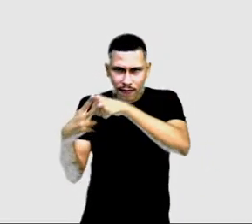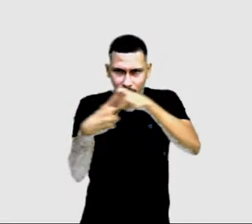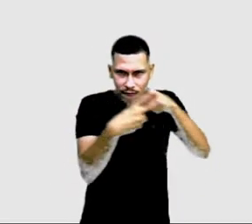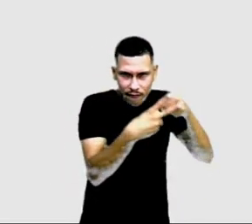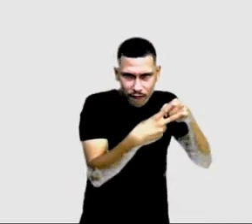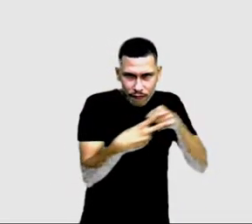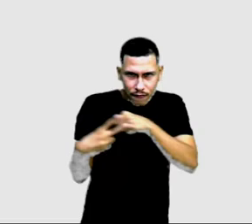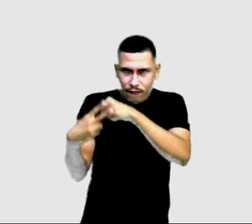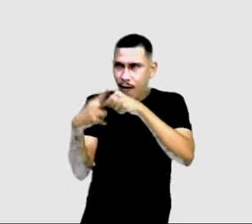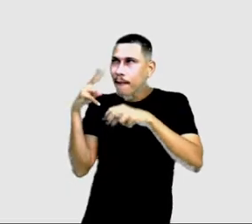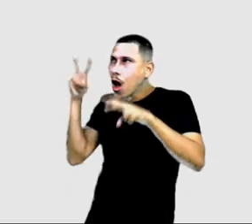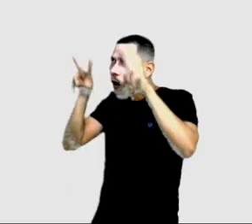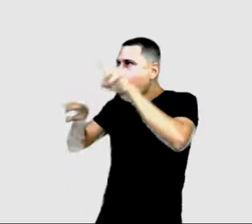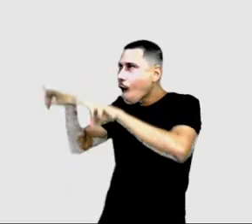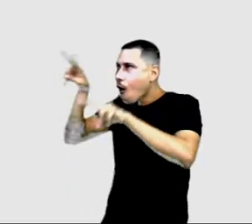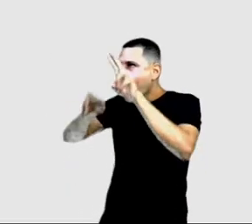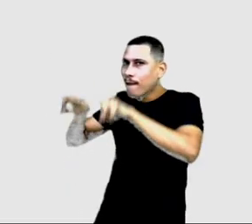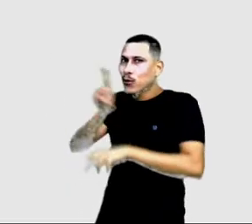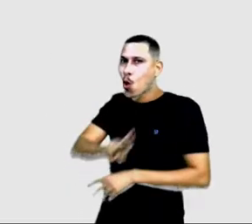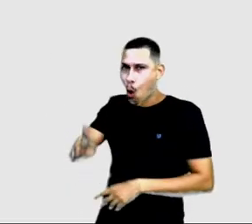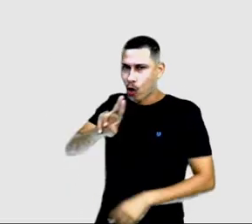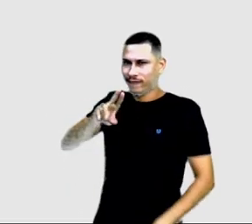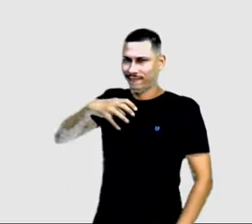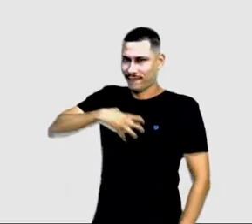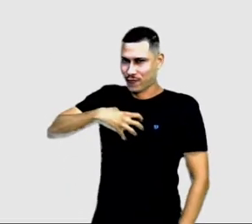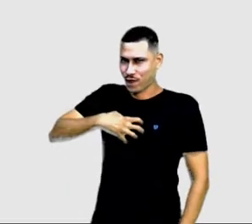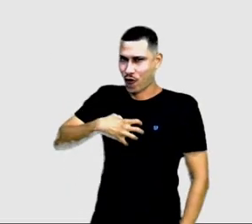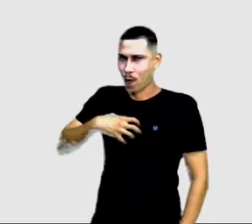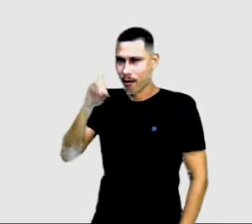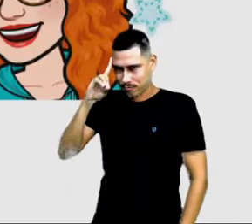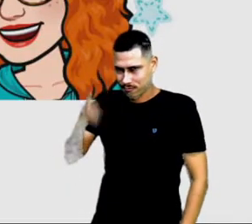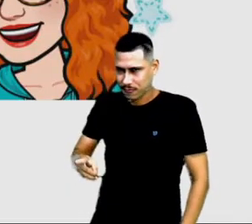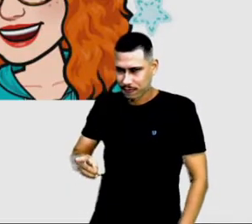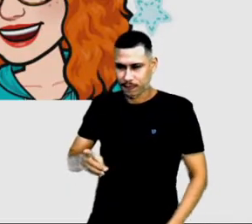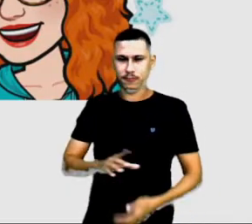presentes nessas frases, elas estão no modo imperativo.